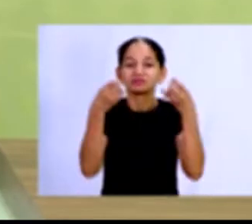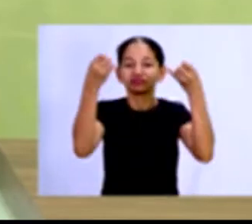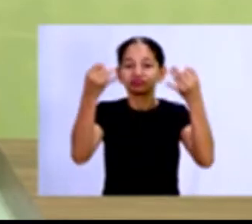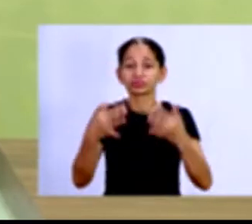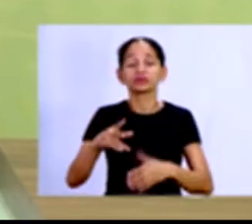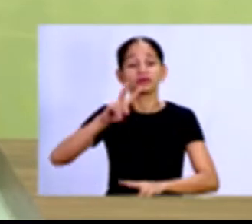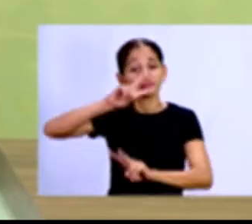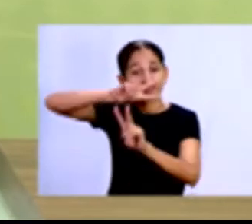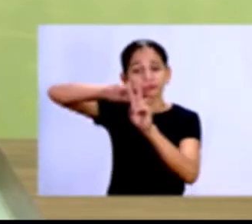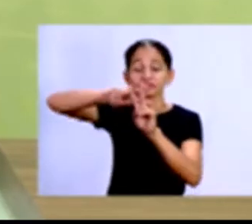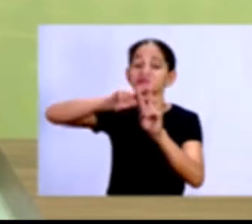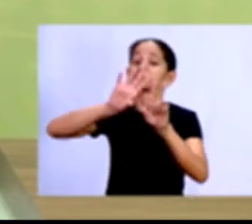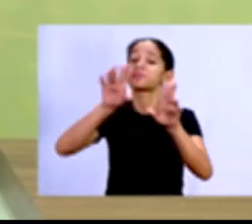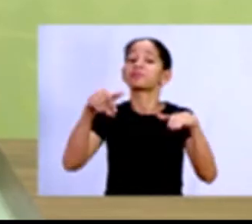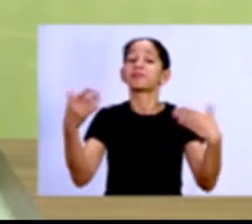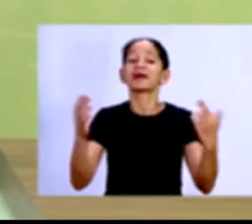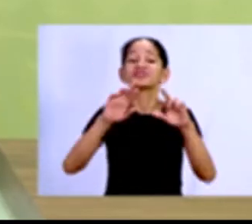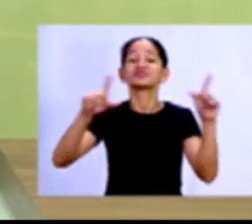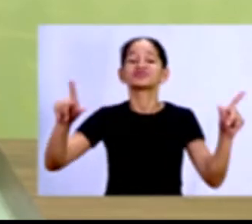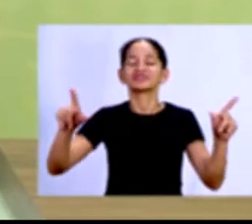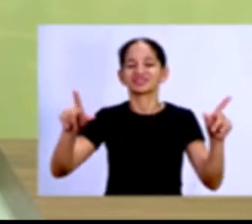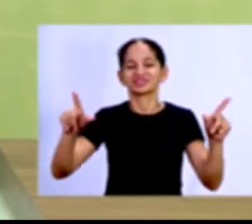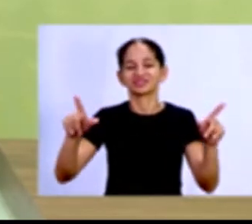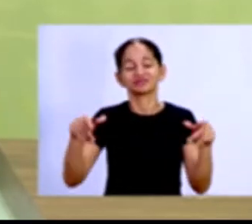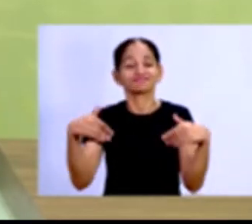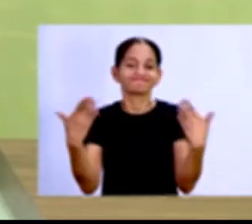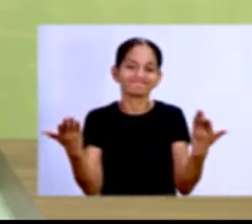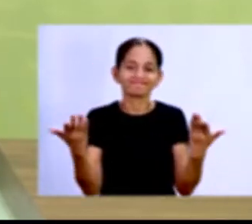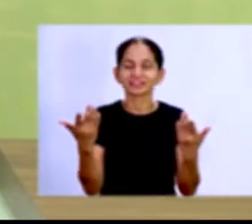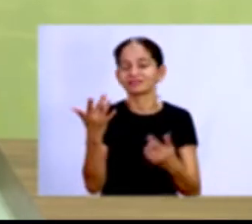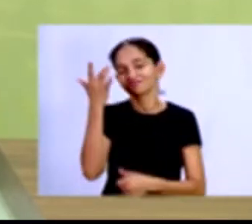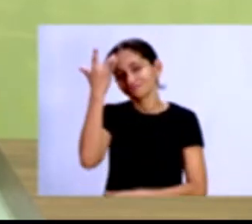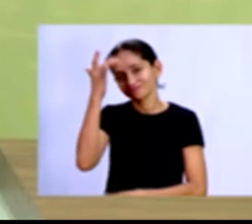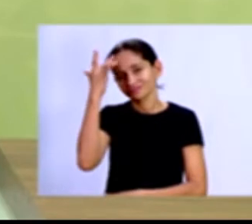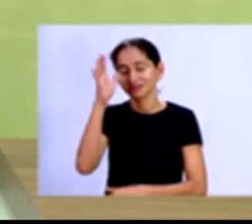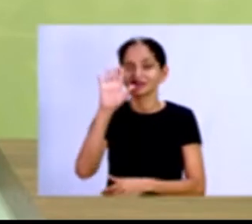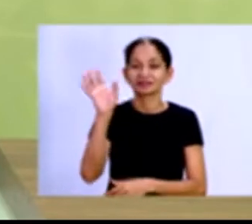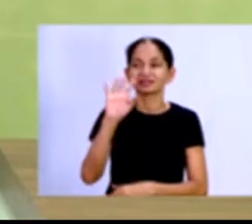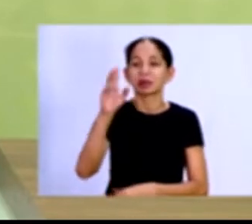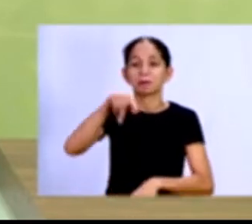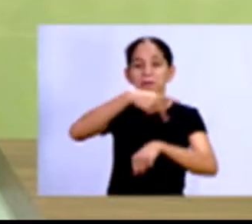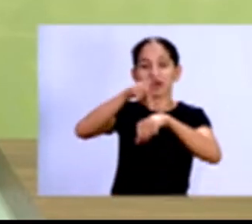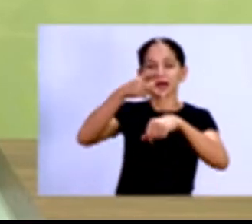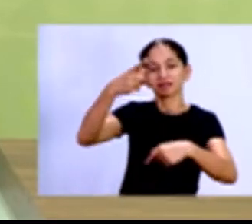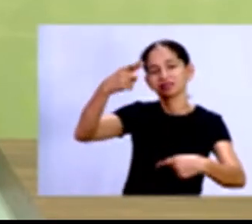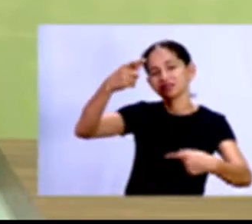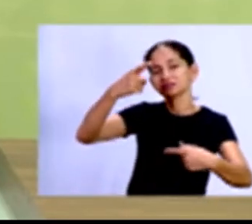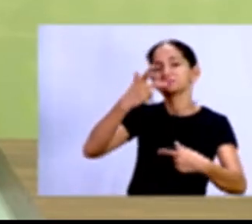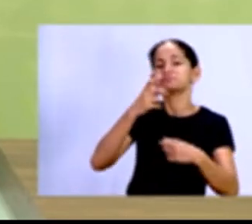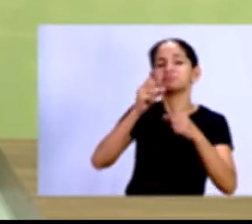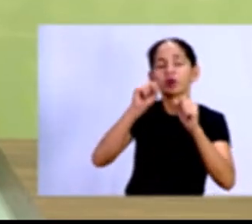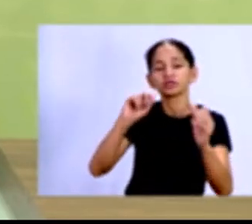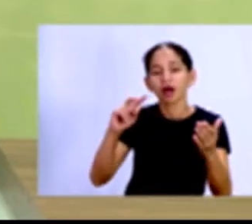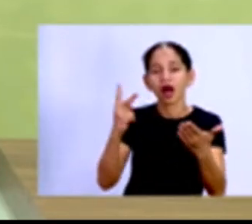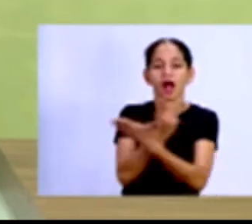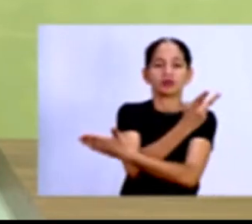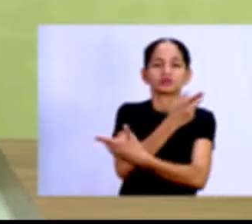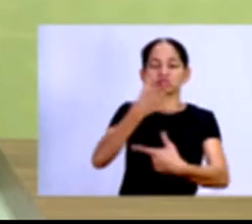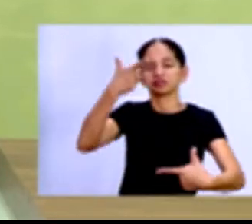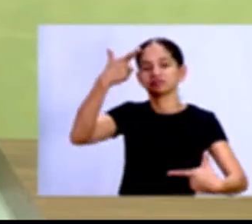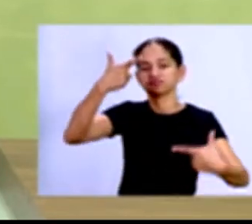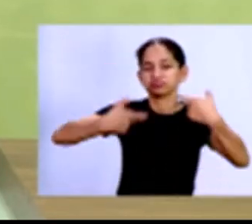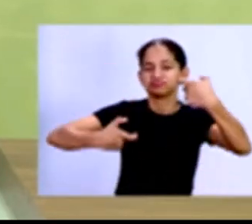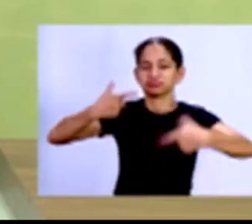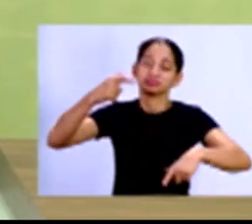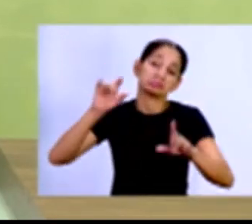crime. É crime na rede, né? Mas já é um crime diferente, né? Então, mas aí já é briga de países, pode gerar até uma guerra, né? Mas o Brasil é um